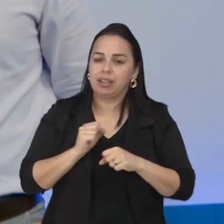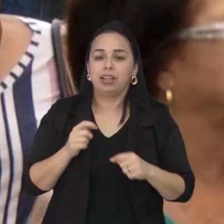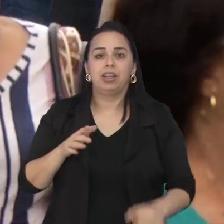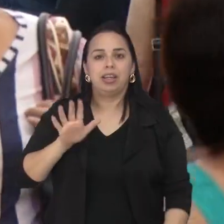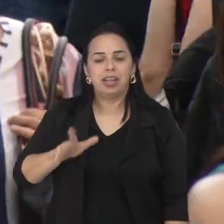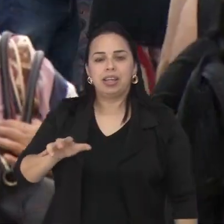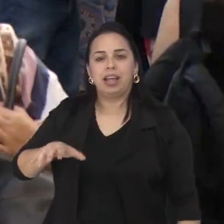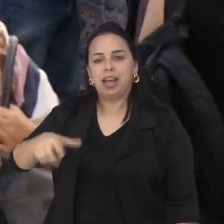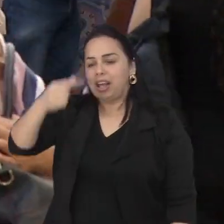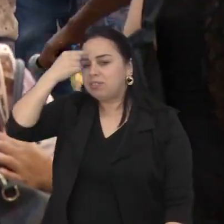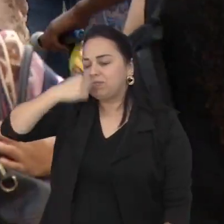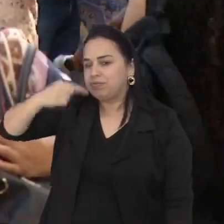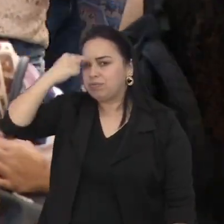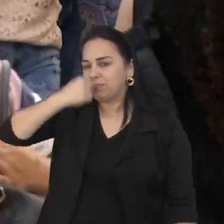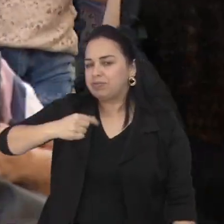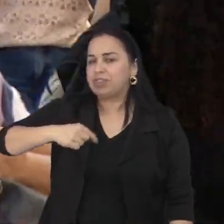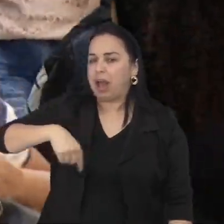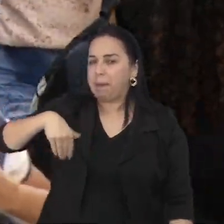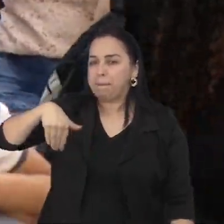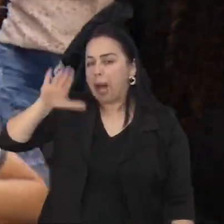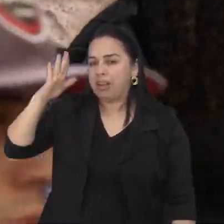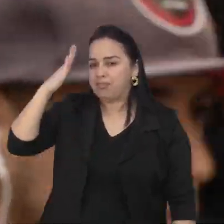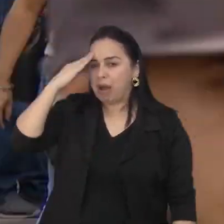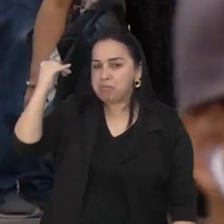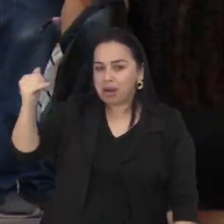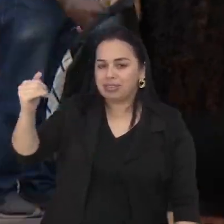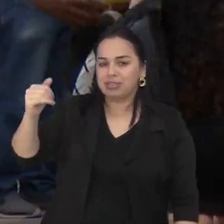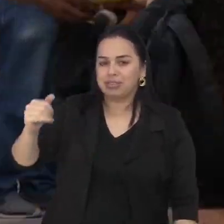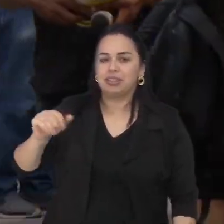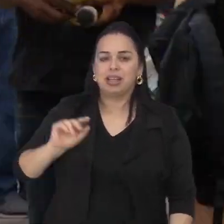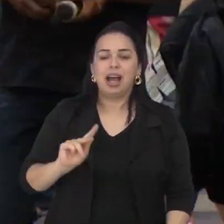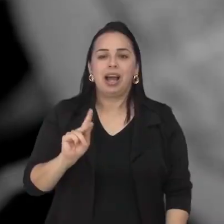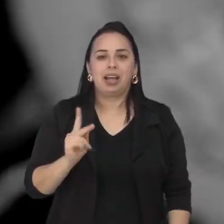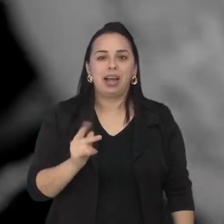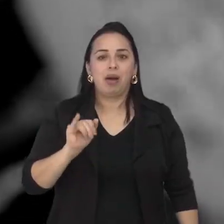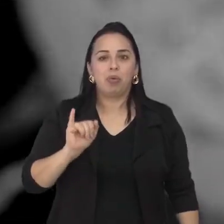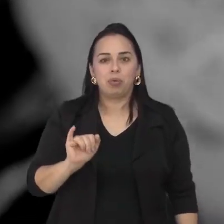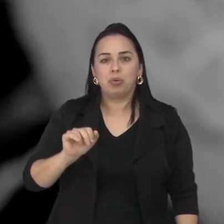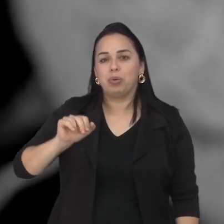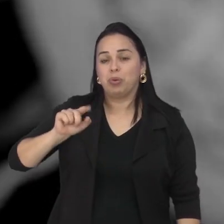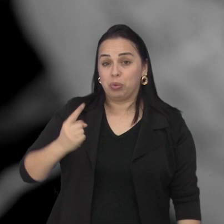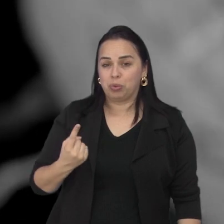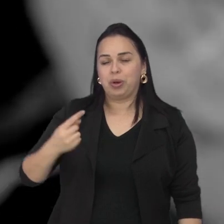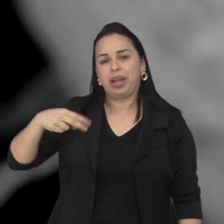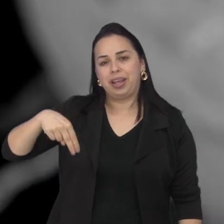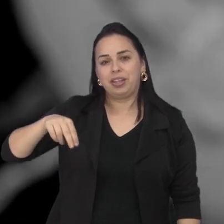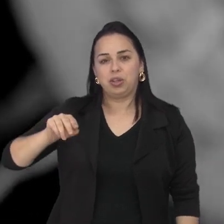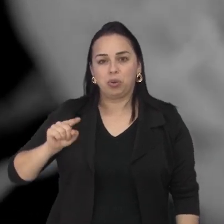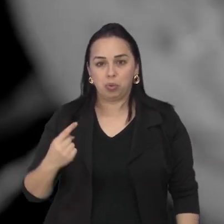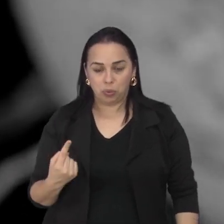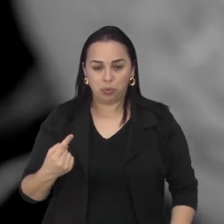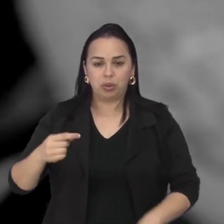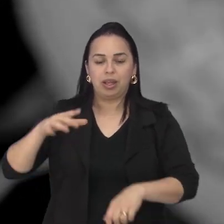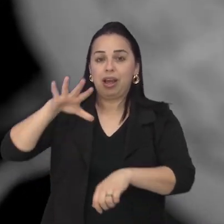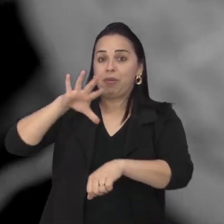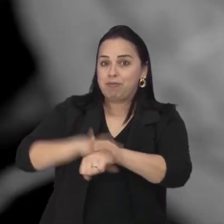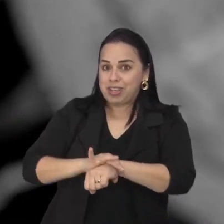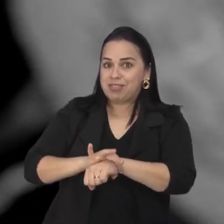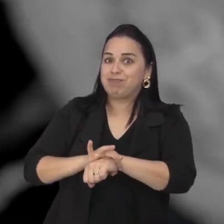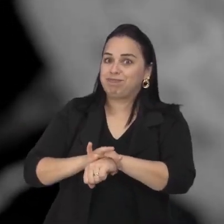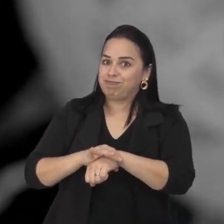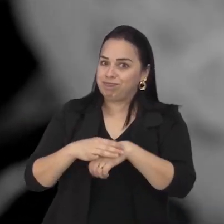imunizar. Influenza. Nós já conhecemos esse nome. É a famosa gripe causada pelo